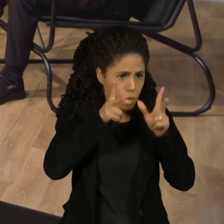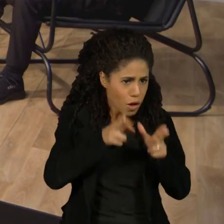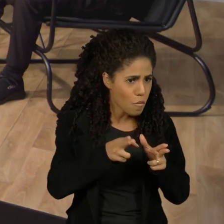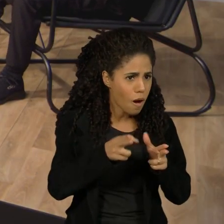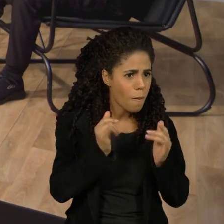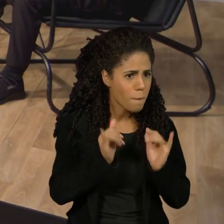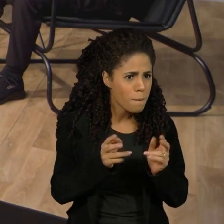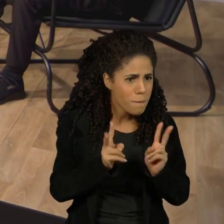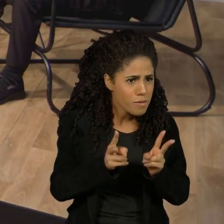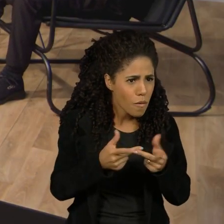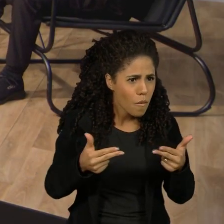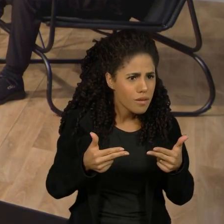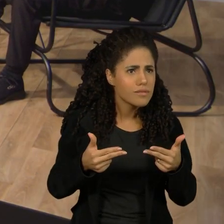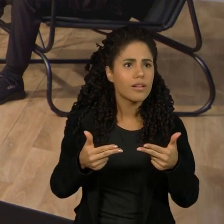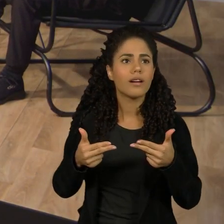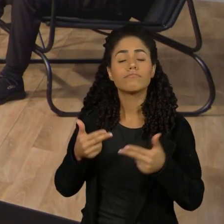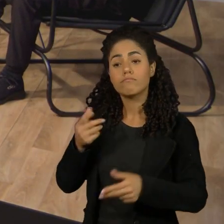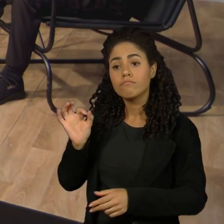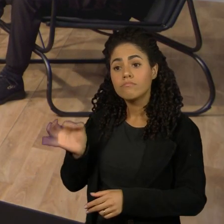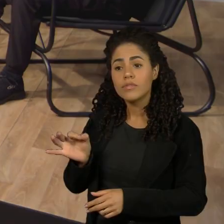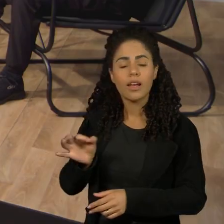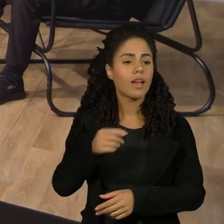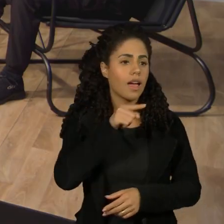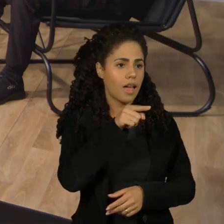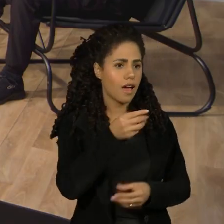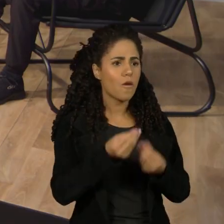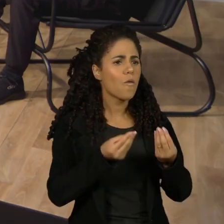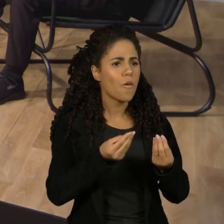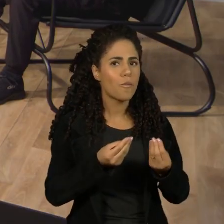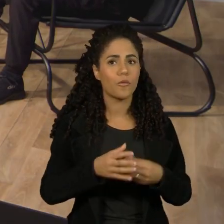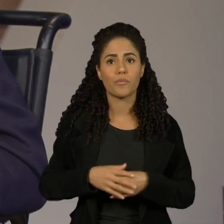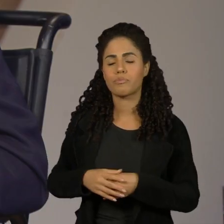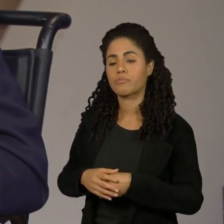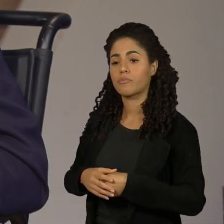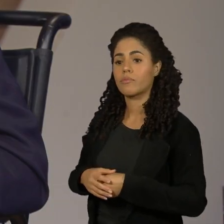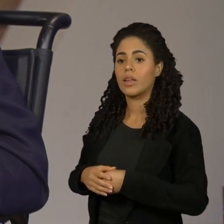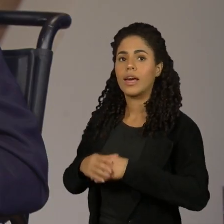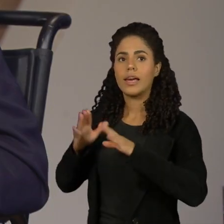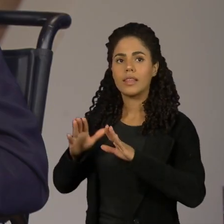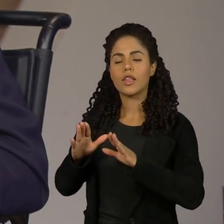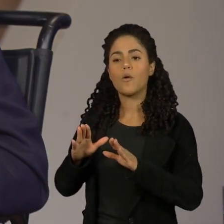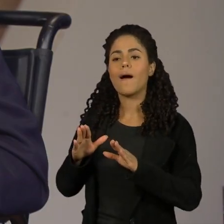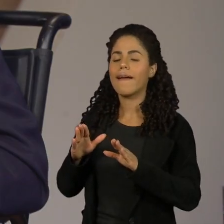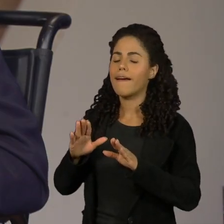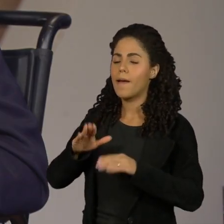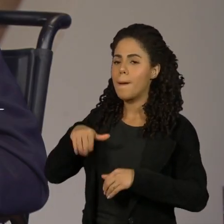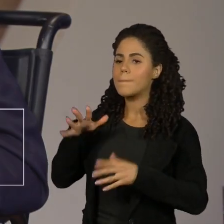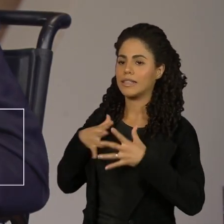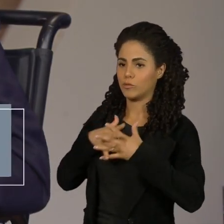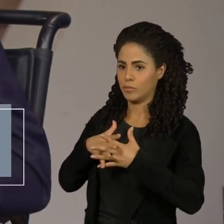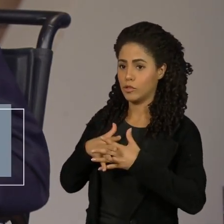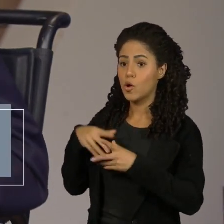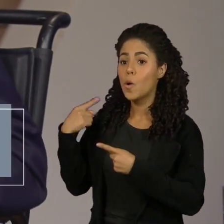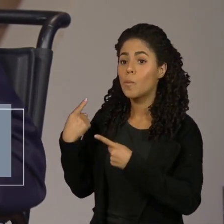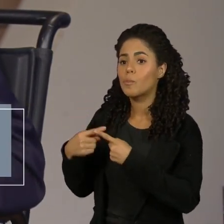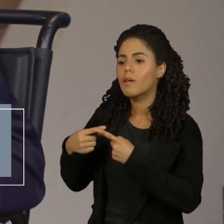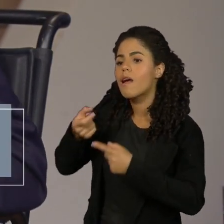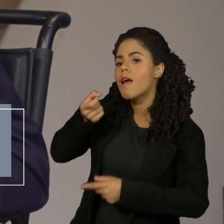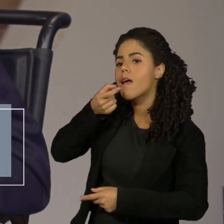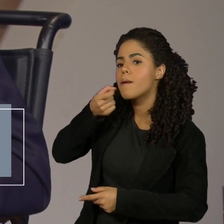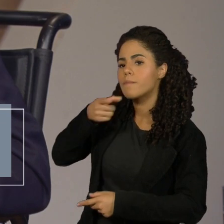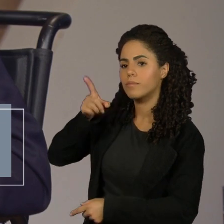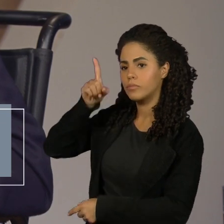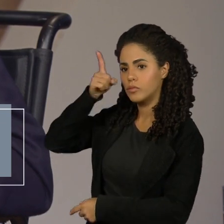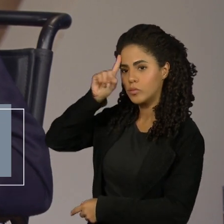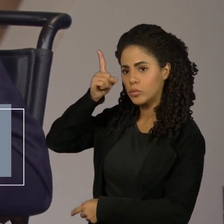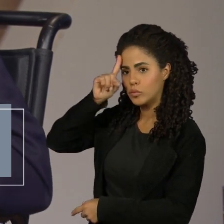a uma cronificação da doença, doutor, é isso? É um pouquinho mais complexo, porque tomar medicamentos